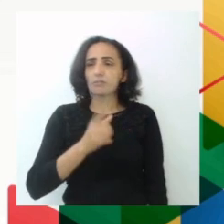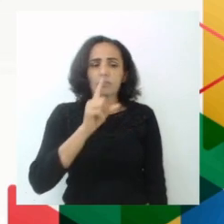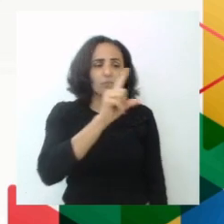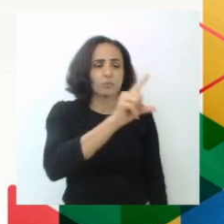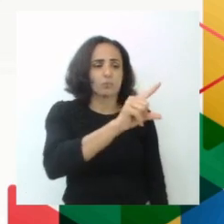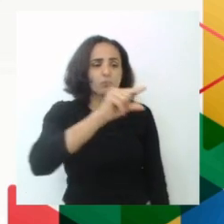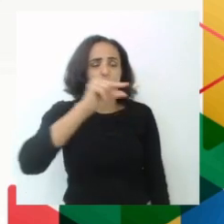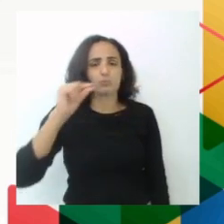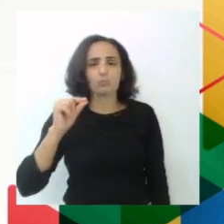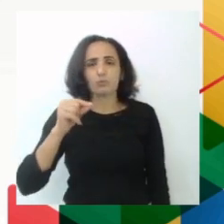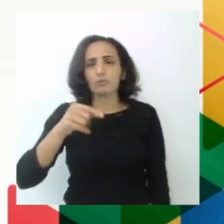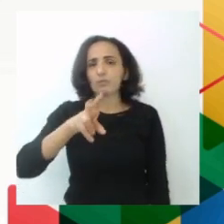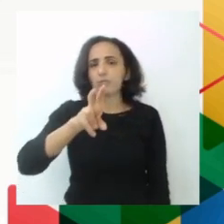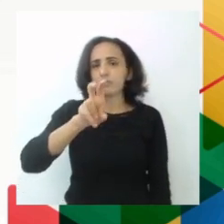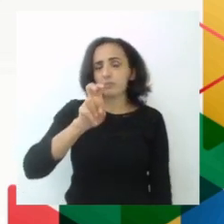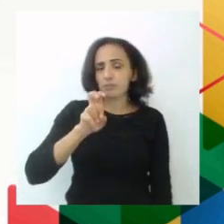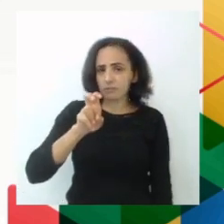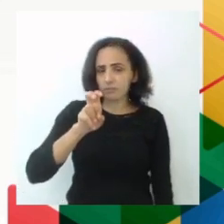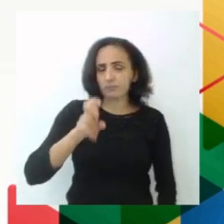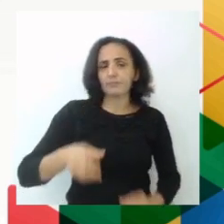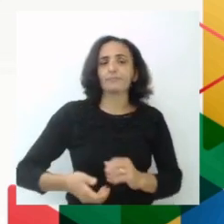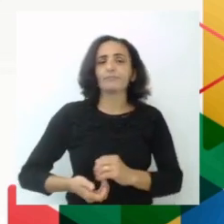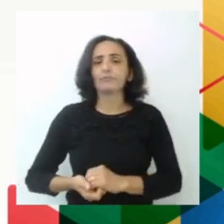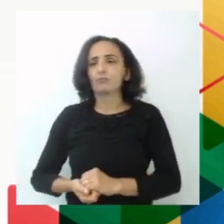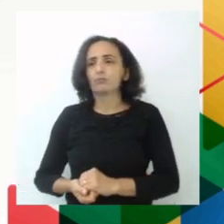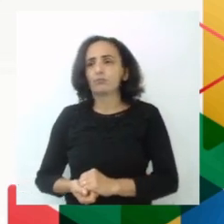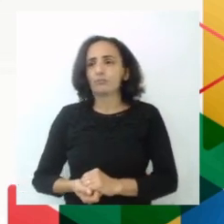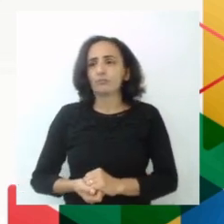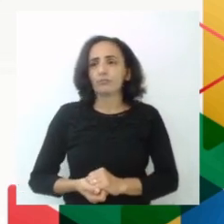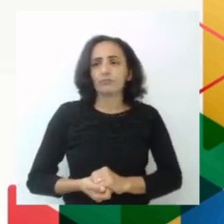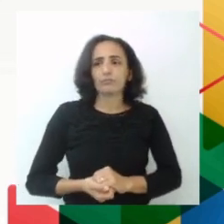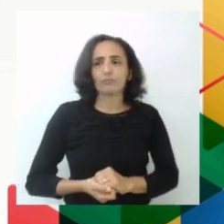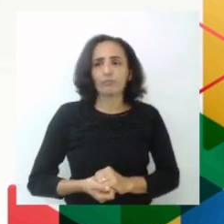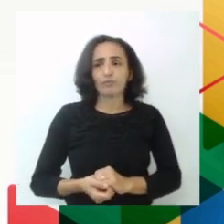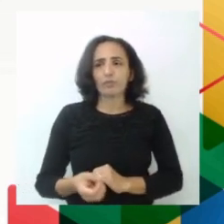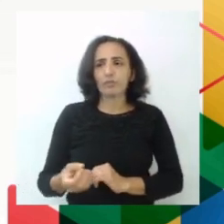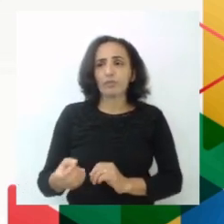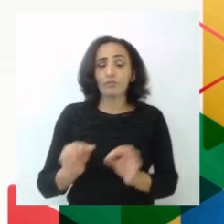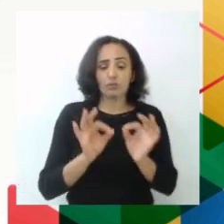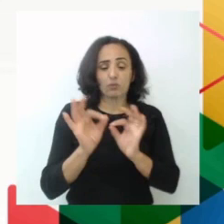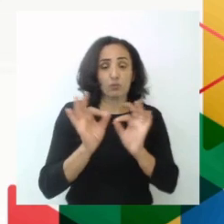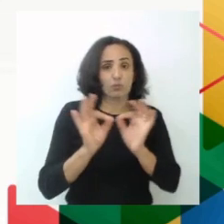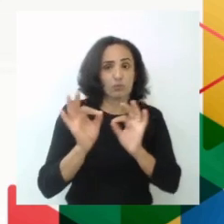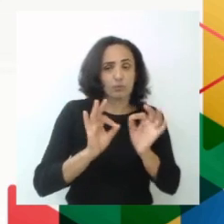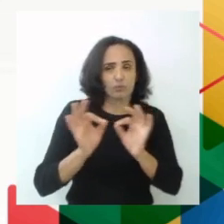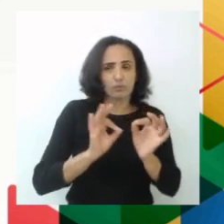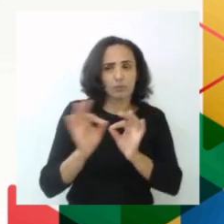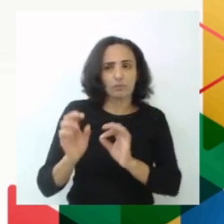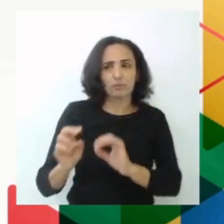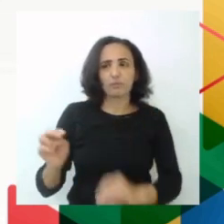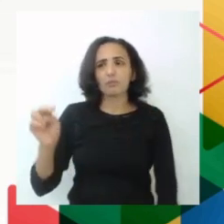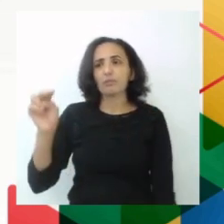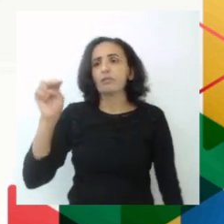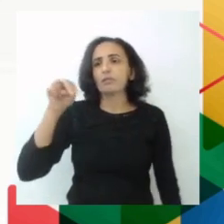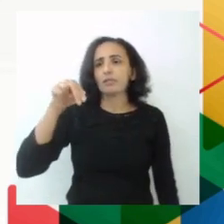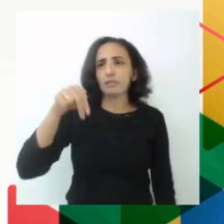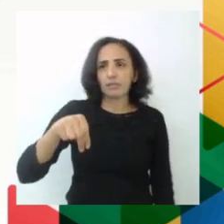selecionar 5. Então, será um arranjo de N 5 a 5. Então, aqui, ó, N é